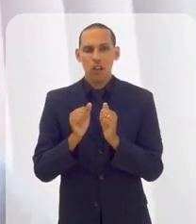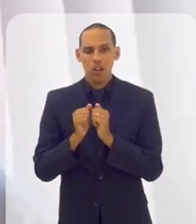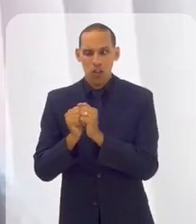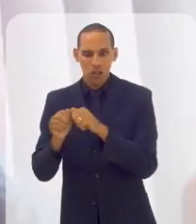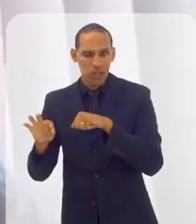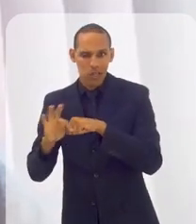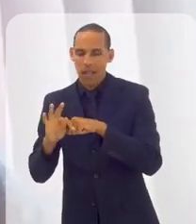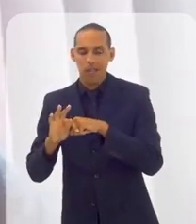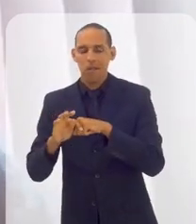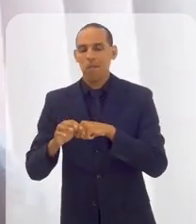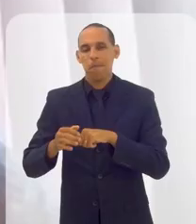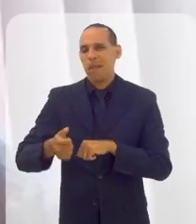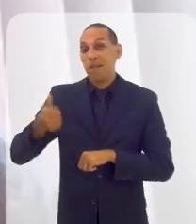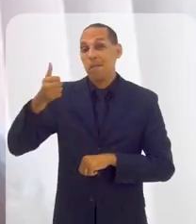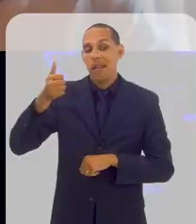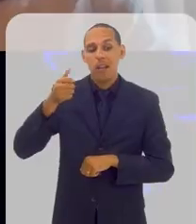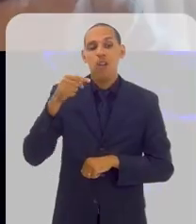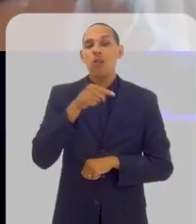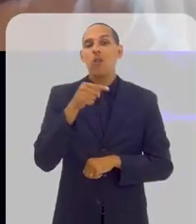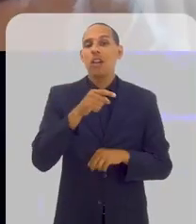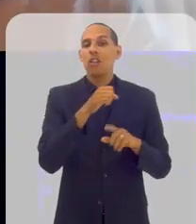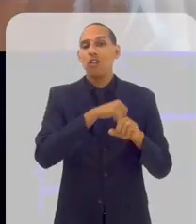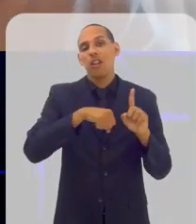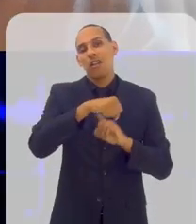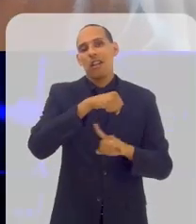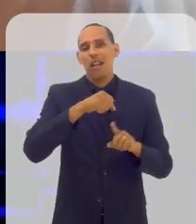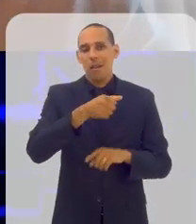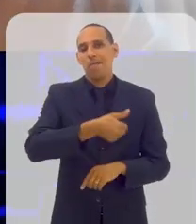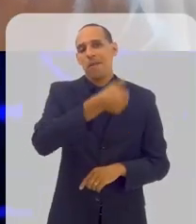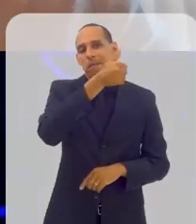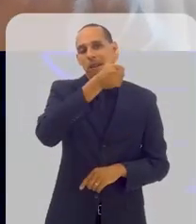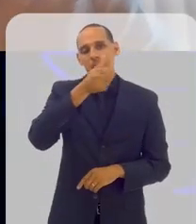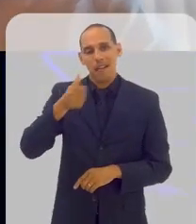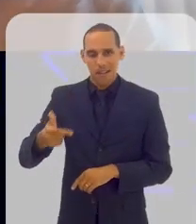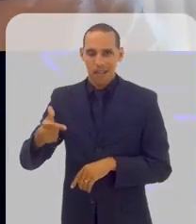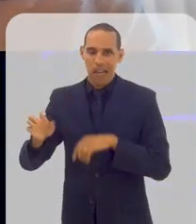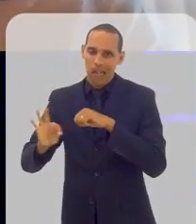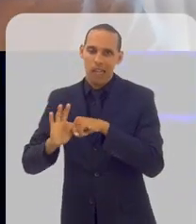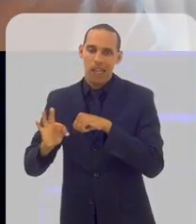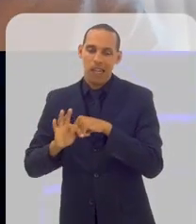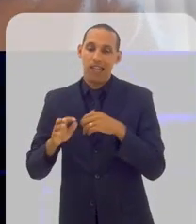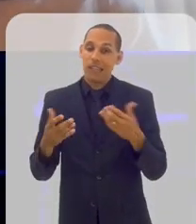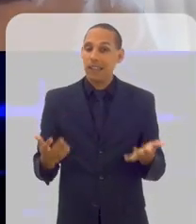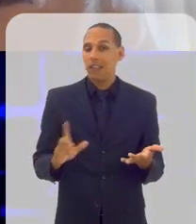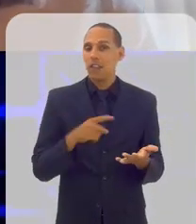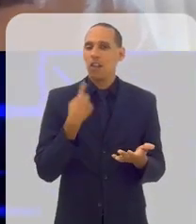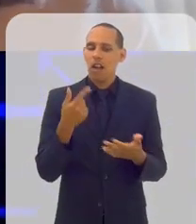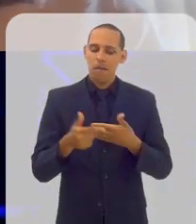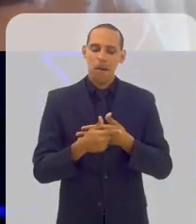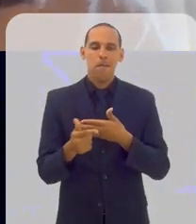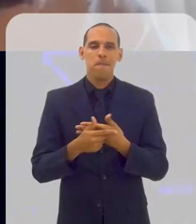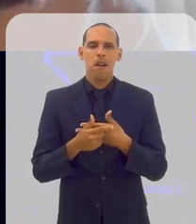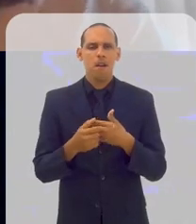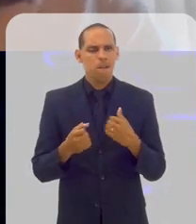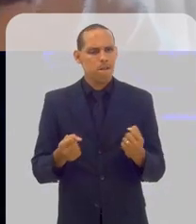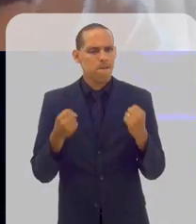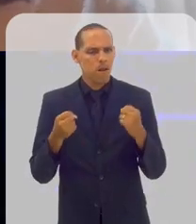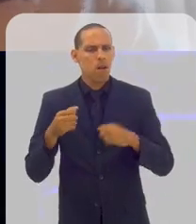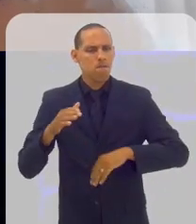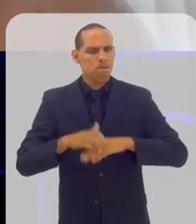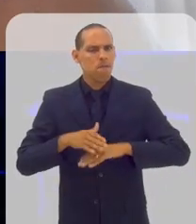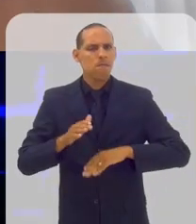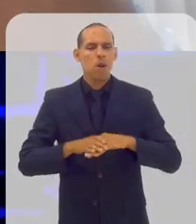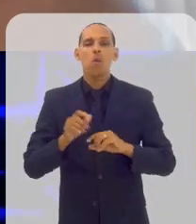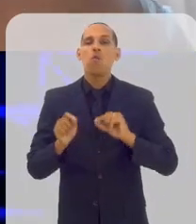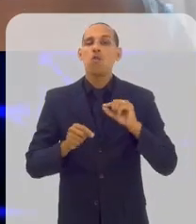os técnicos, é com a sociedade, é uma entidade de fiscalização. Então, por exemplo, a gente tem que exercer um papel mais efetivo